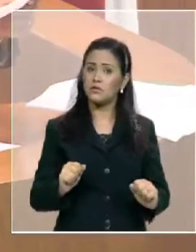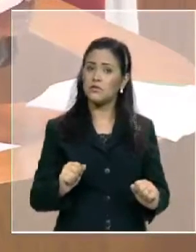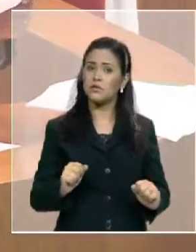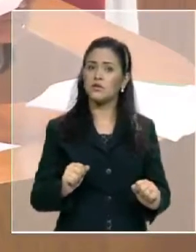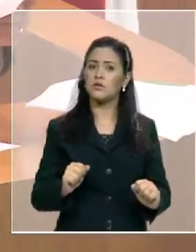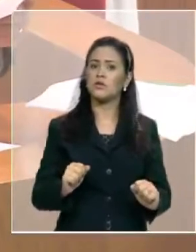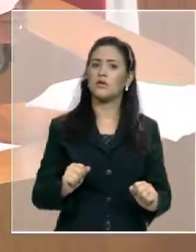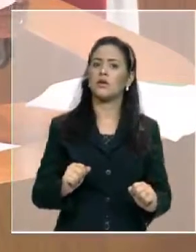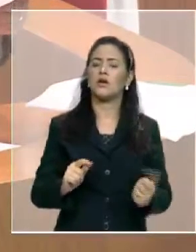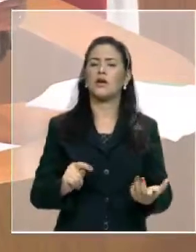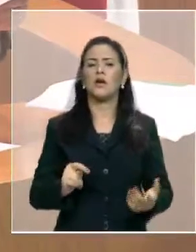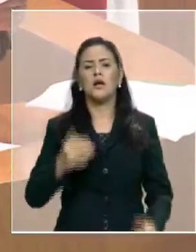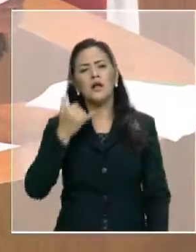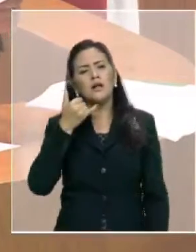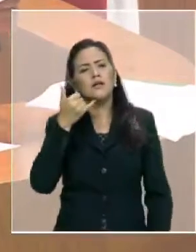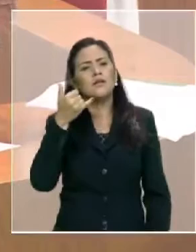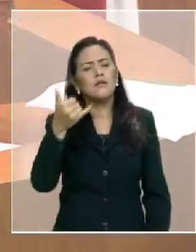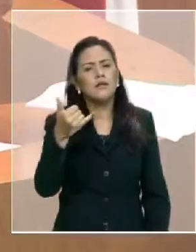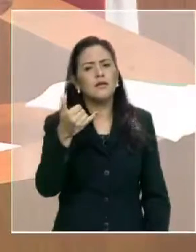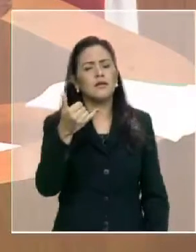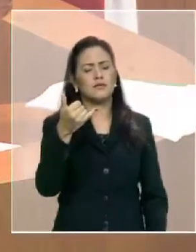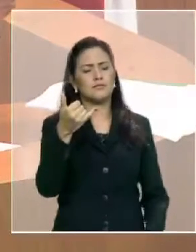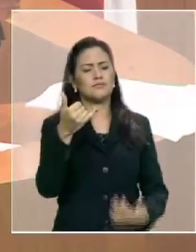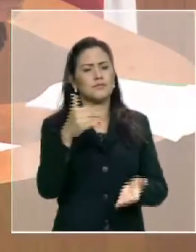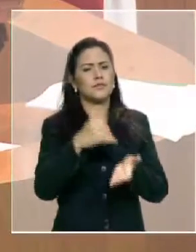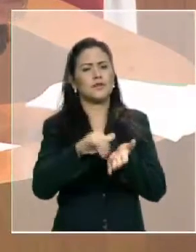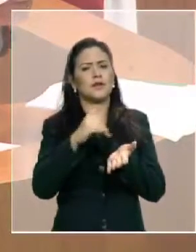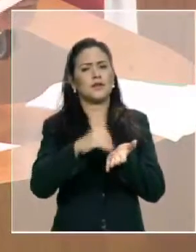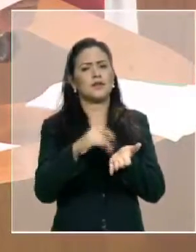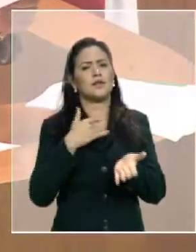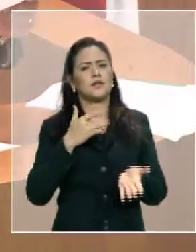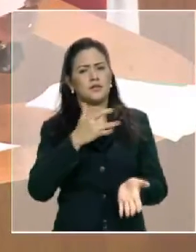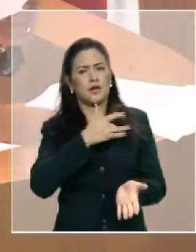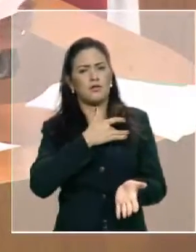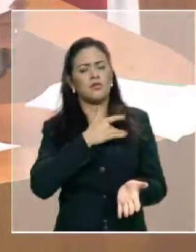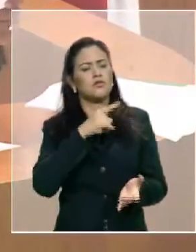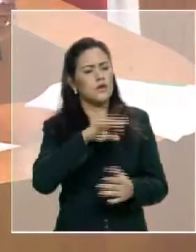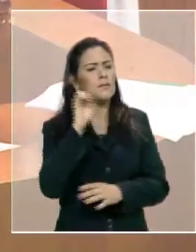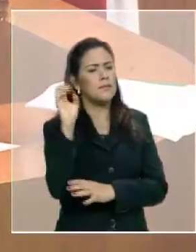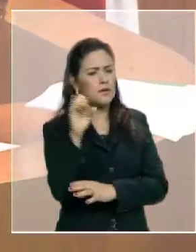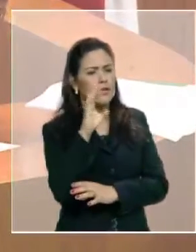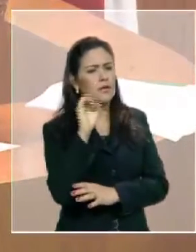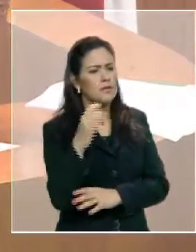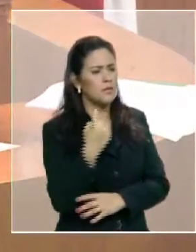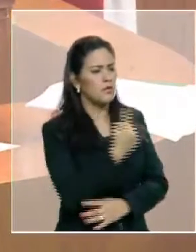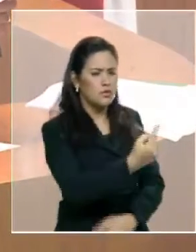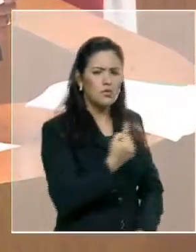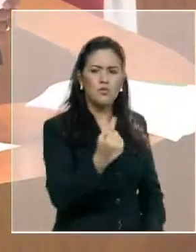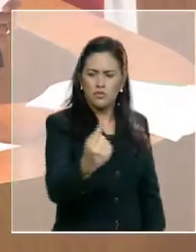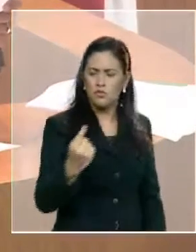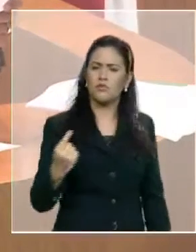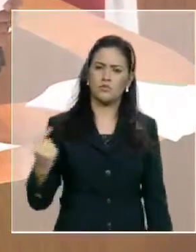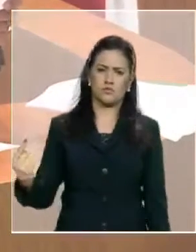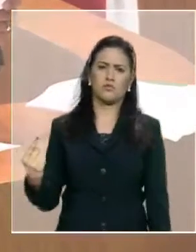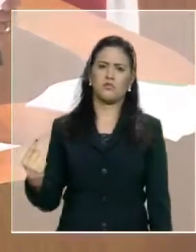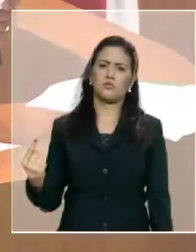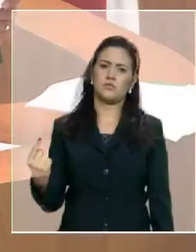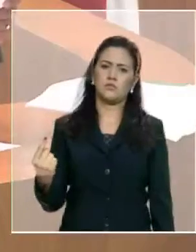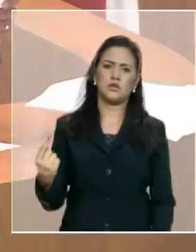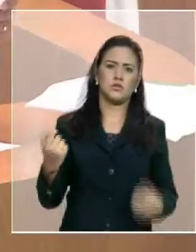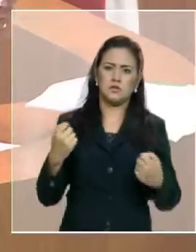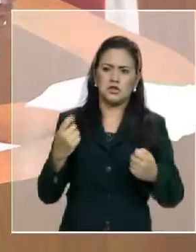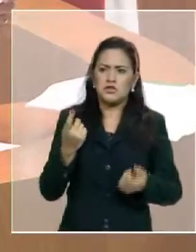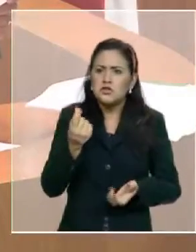essas emendas, deputado Edilásio, mande uma ambulância, deputado Levi, mande uma ambulância para cada município da qual ele destinou as emendas dele.